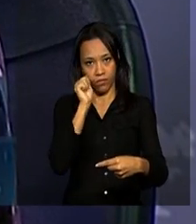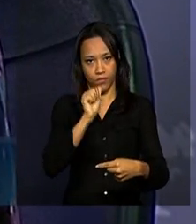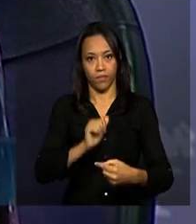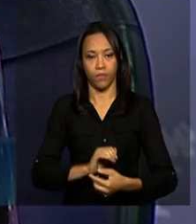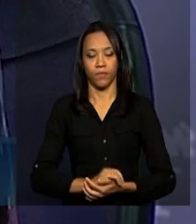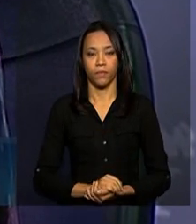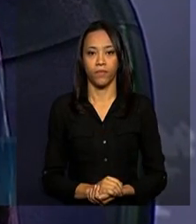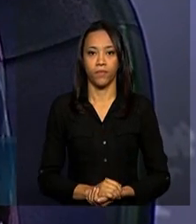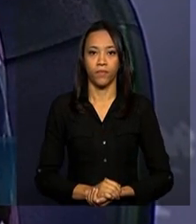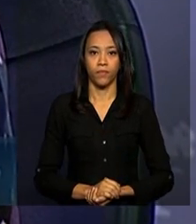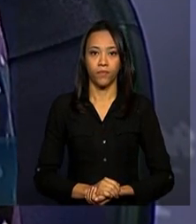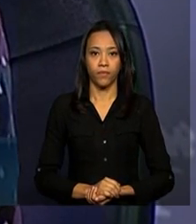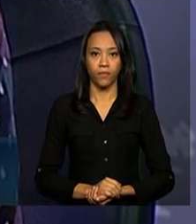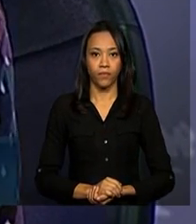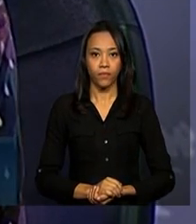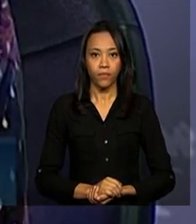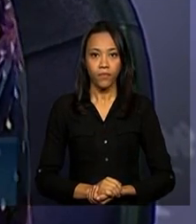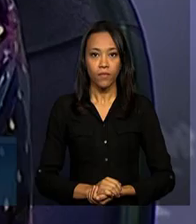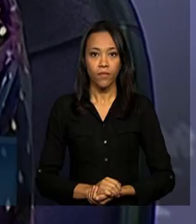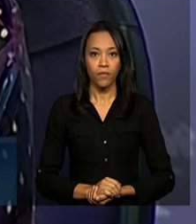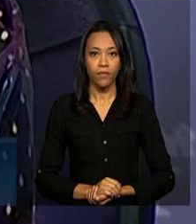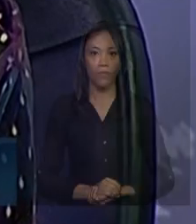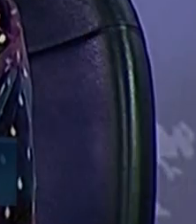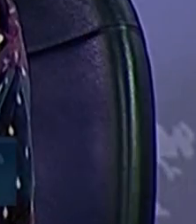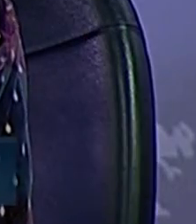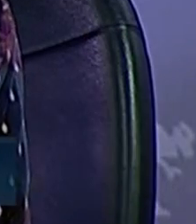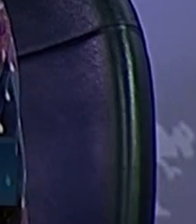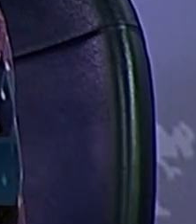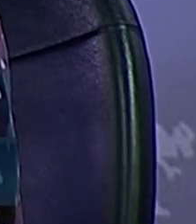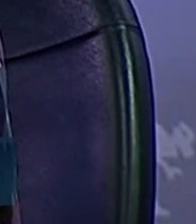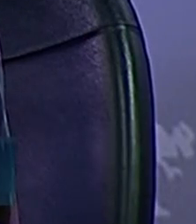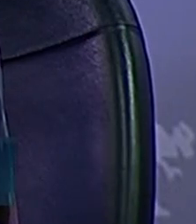elas. E